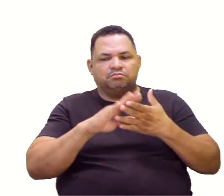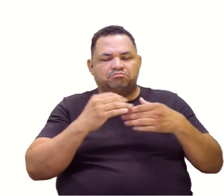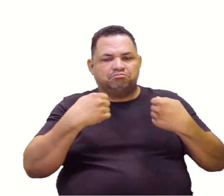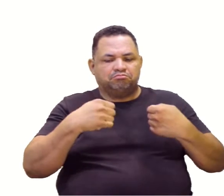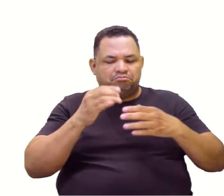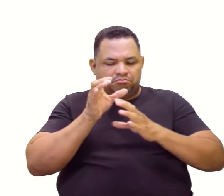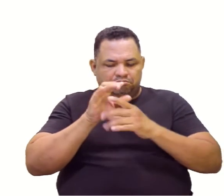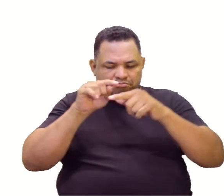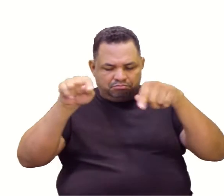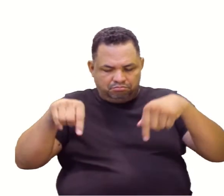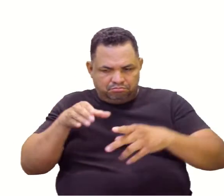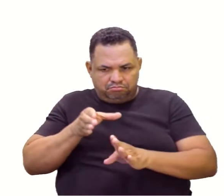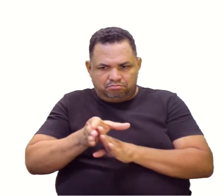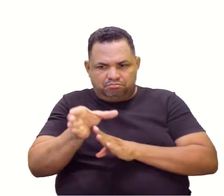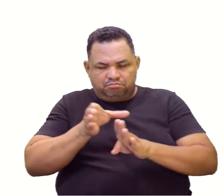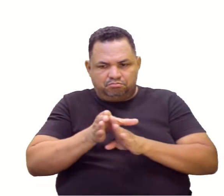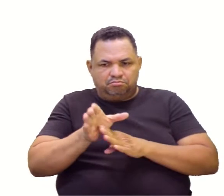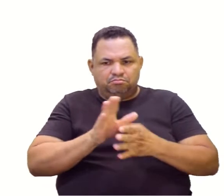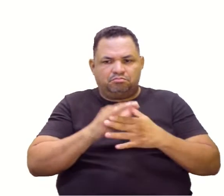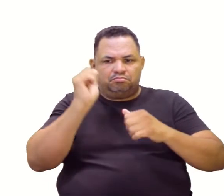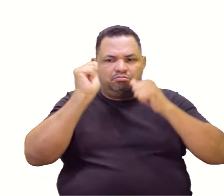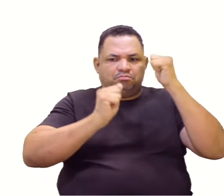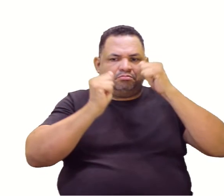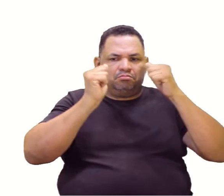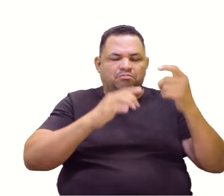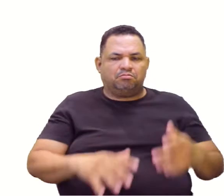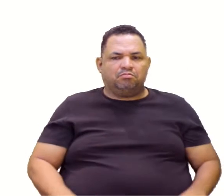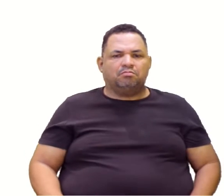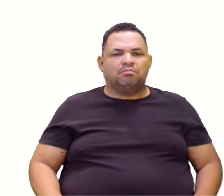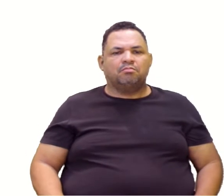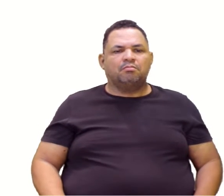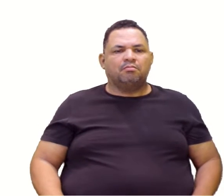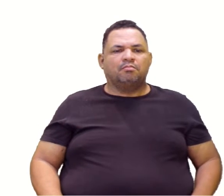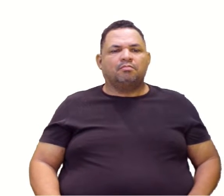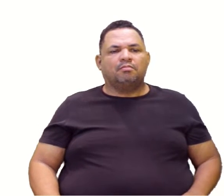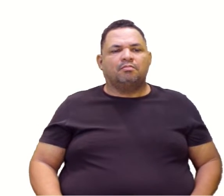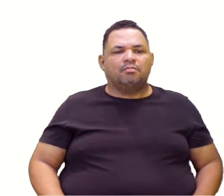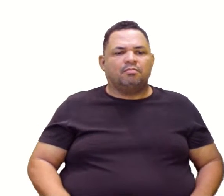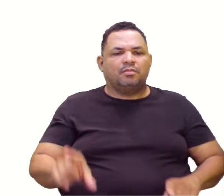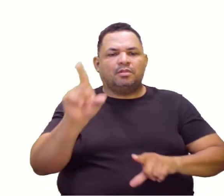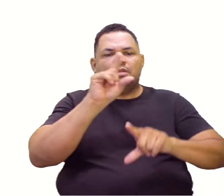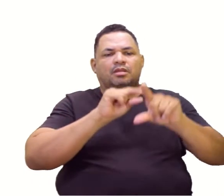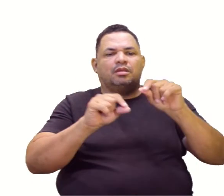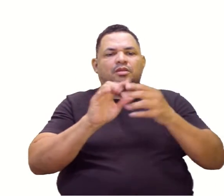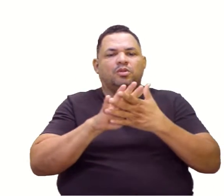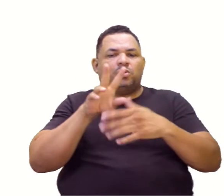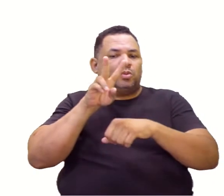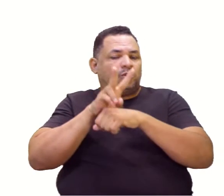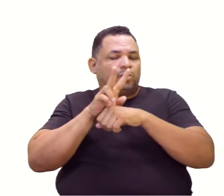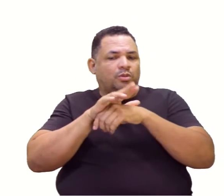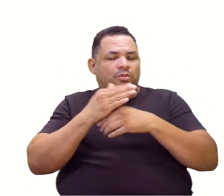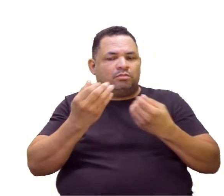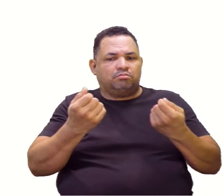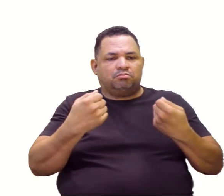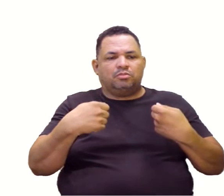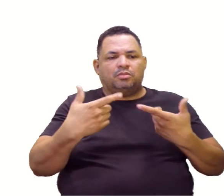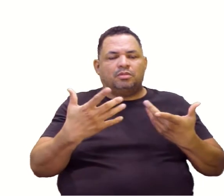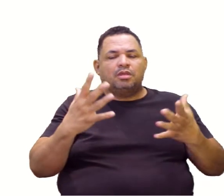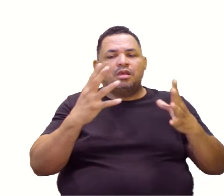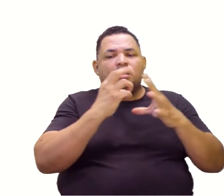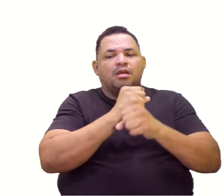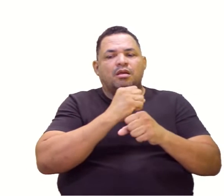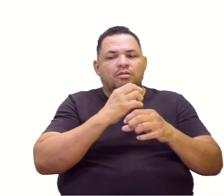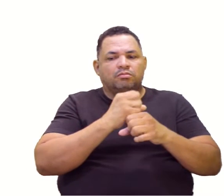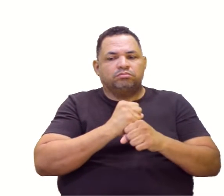necessidades do laboratório e às recomendações do fabricante. A escolha do supervisor recairá, então, sobre qual aparelho? Bom, primeiro vamos